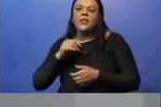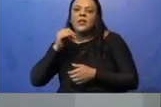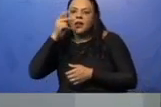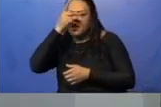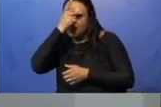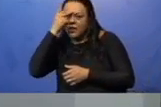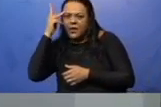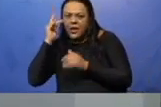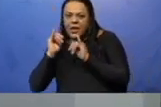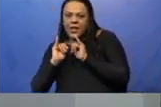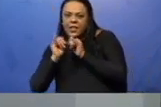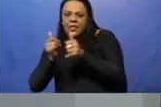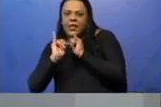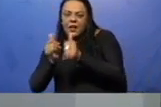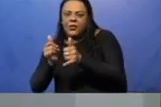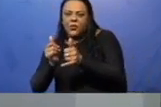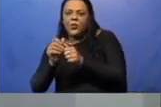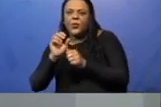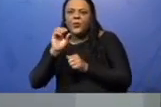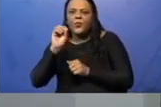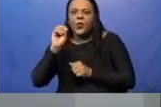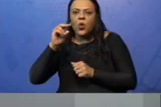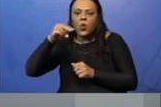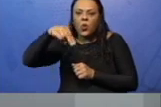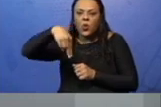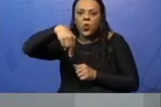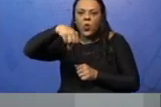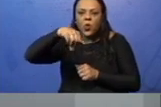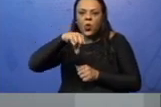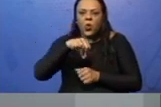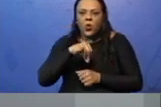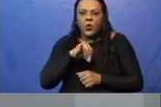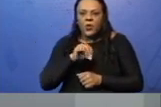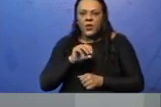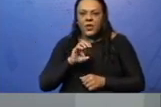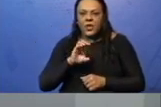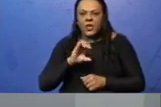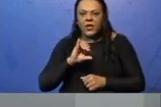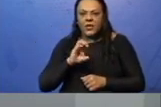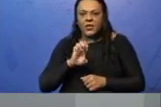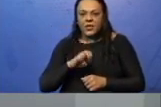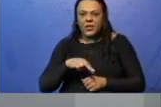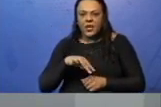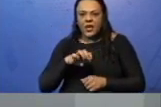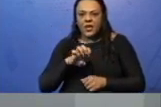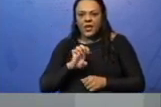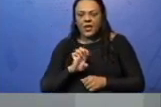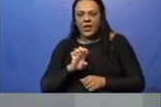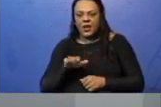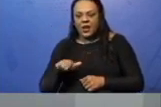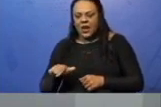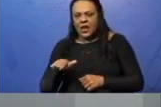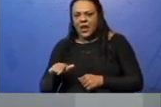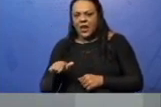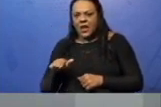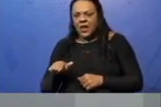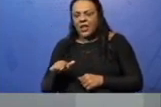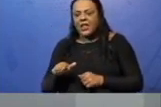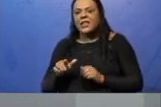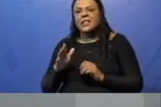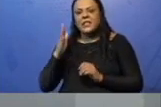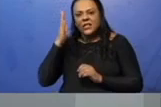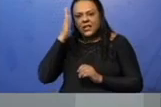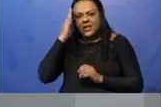palavra, onisciente. Né? Ciente que sabe, oni é de tudo. Então, o narrador que tudo sabe e tudo